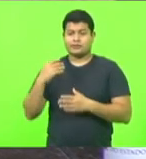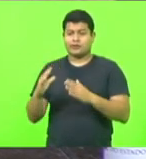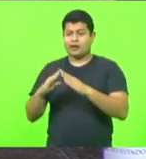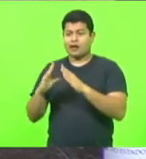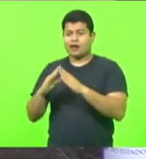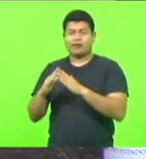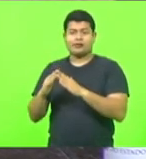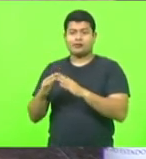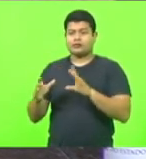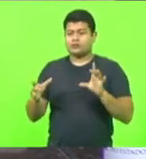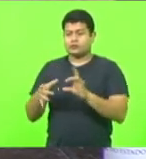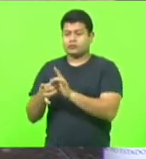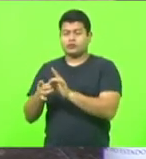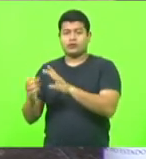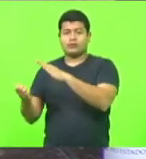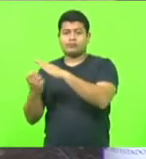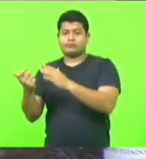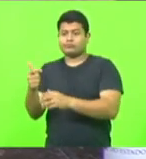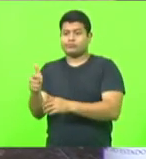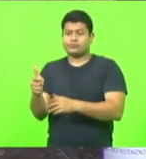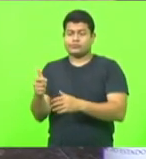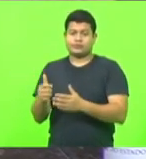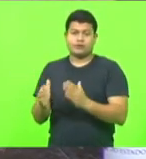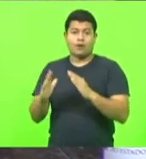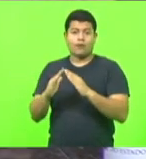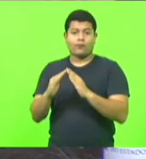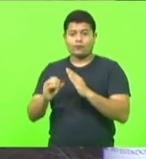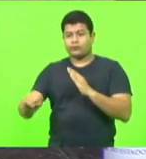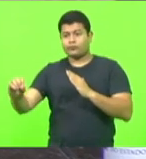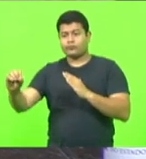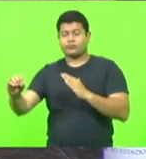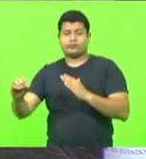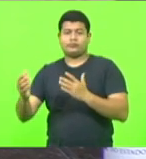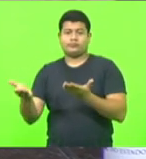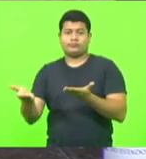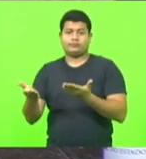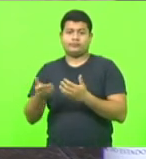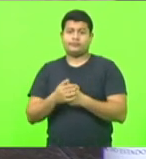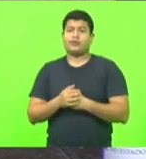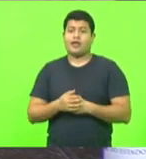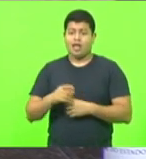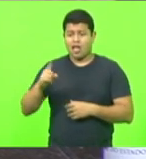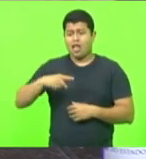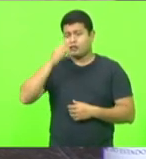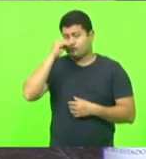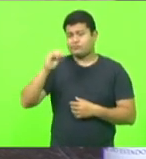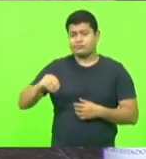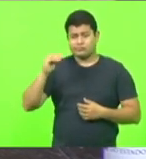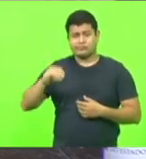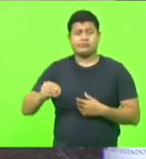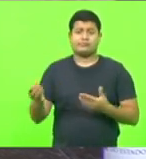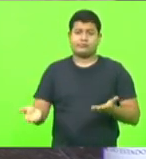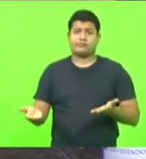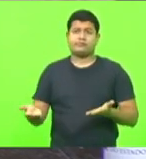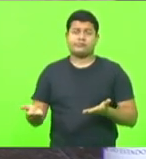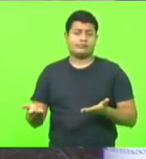ainda existem por lá. Ou seja, é um descaso. É um trabalho